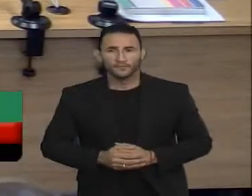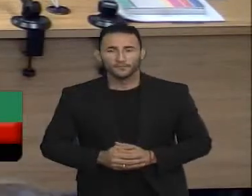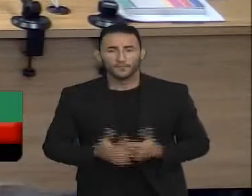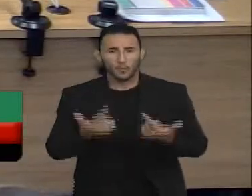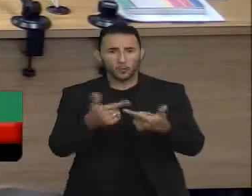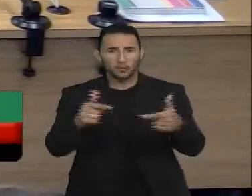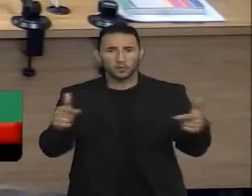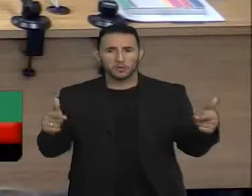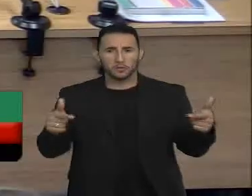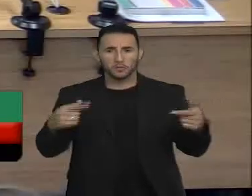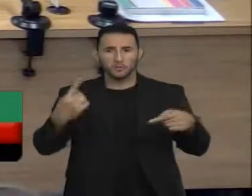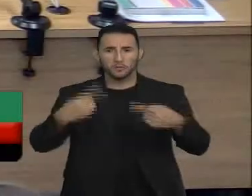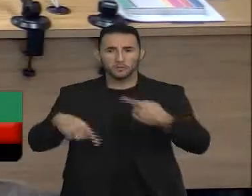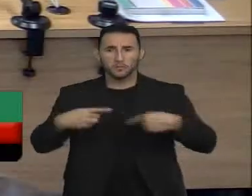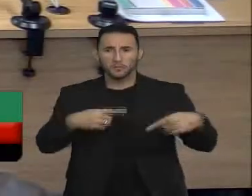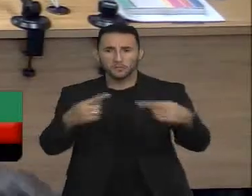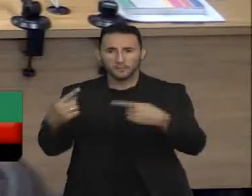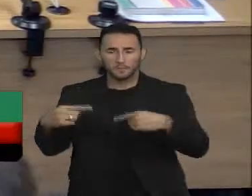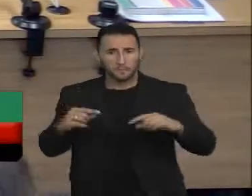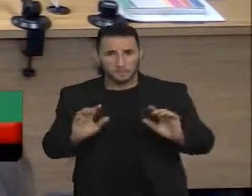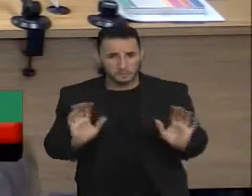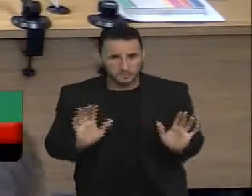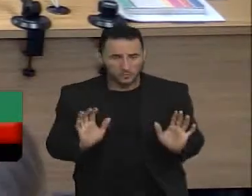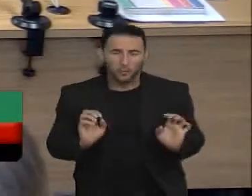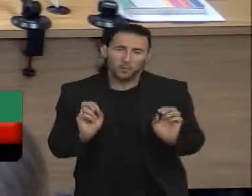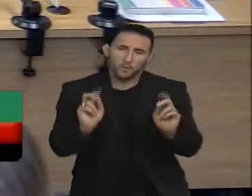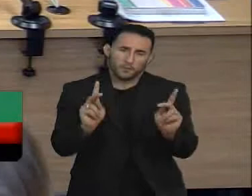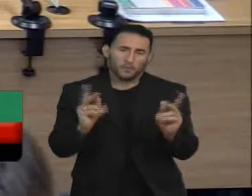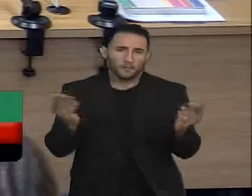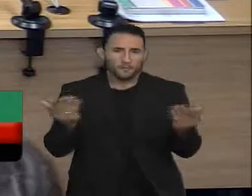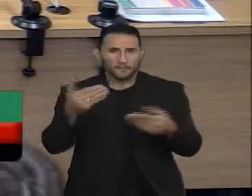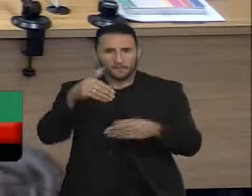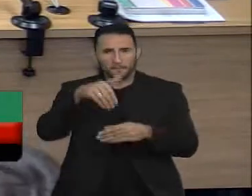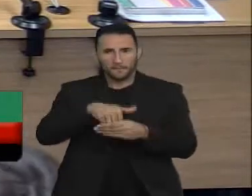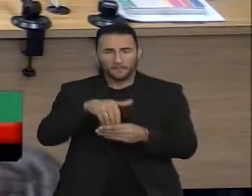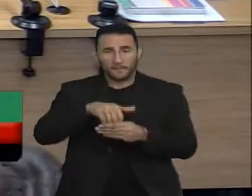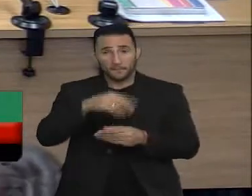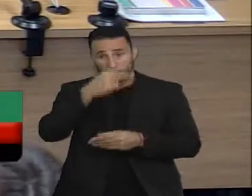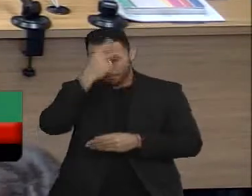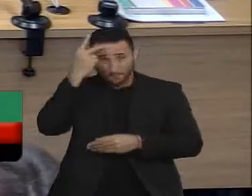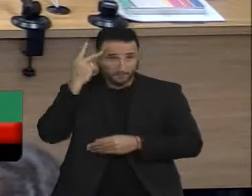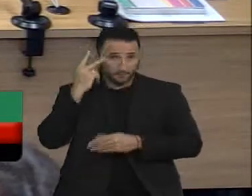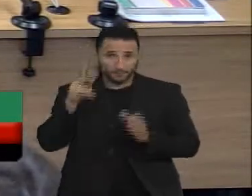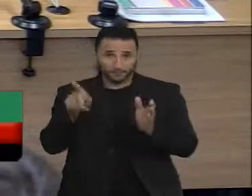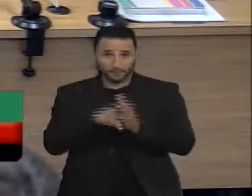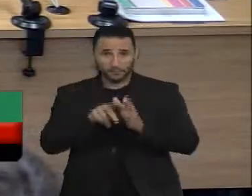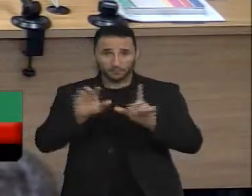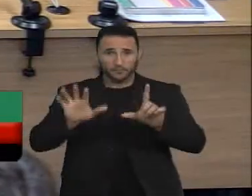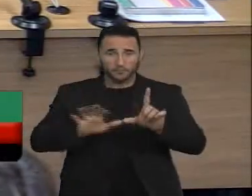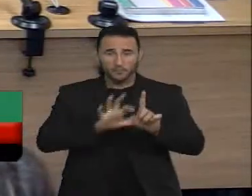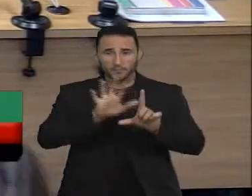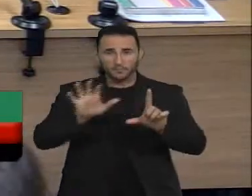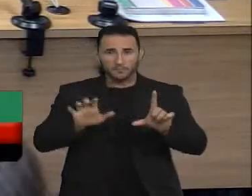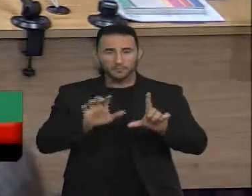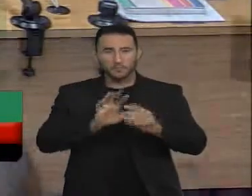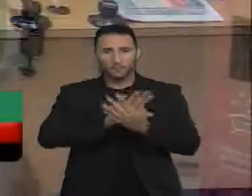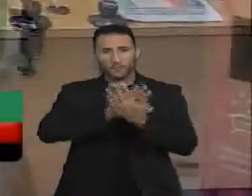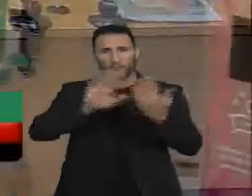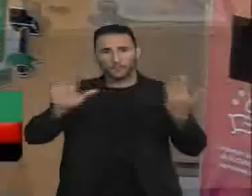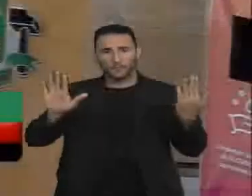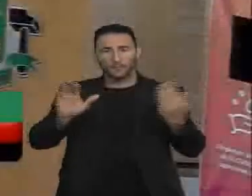Não havendo quem queira discutir, está em votação. A votação, senhores vereadores, é eletrônica.